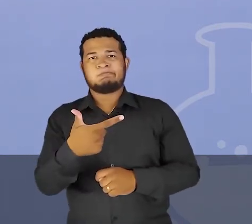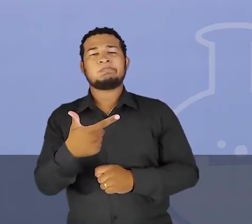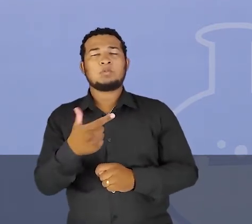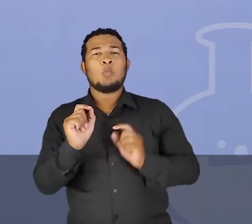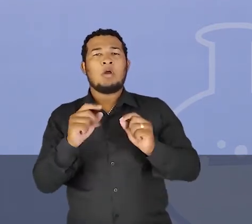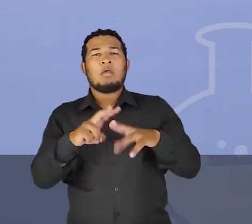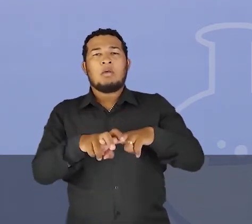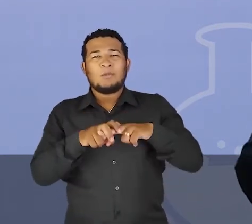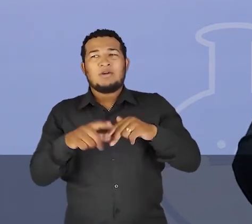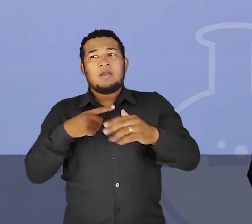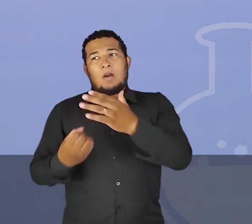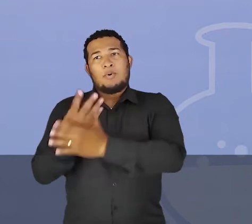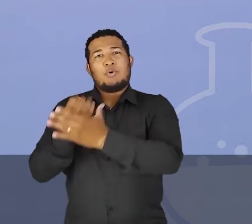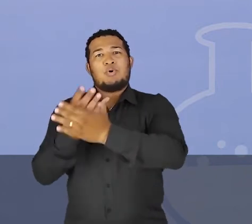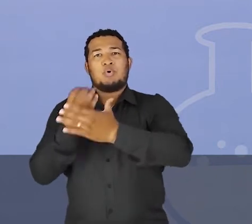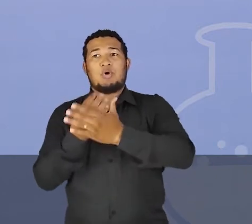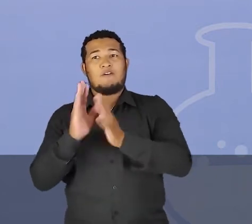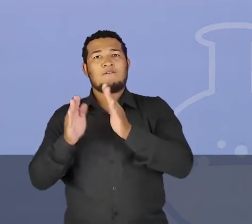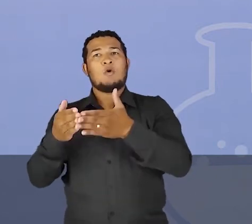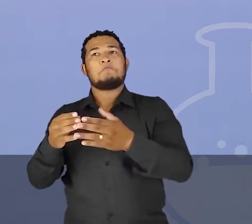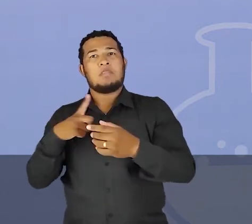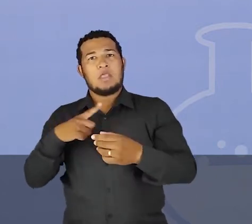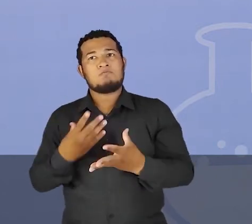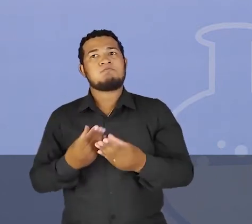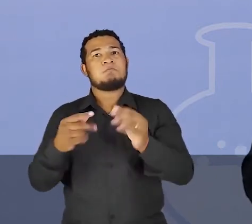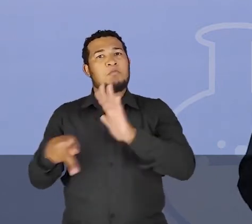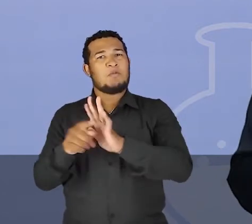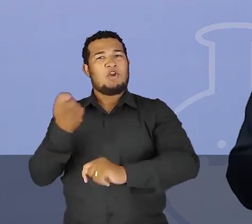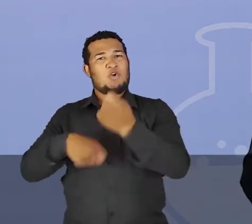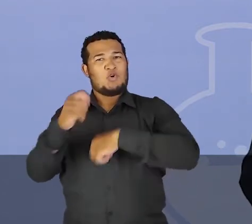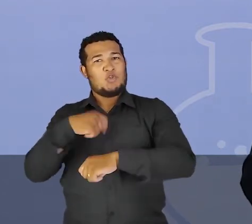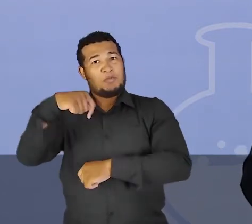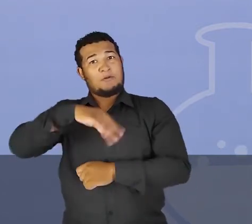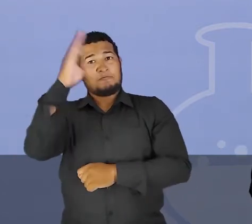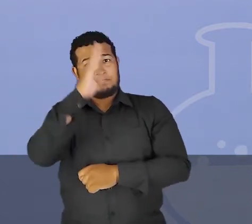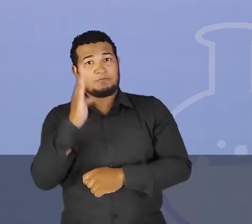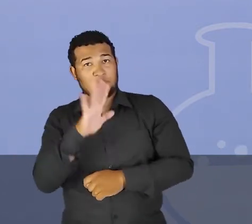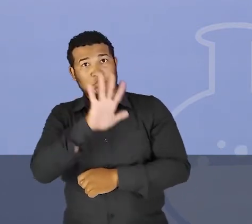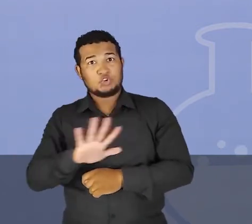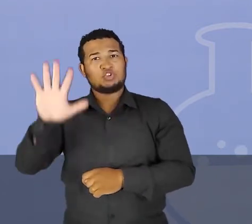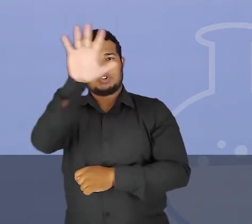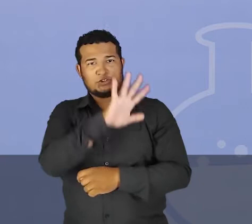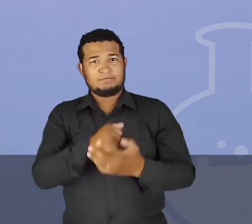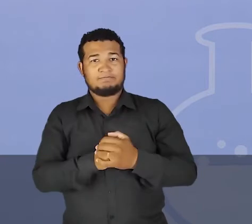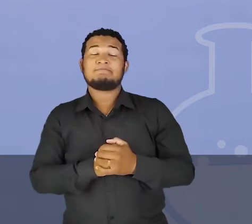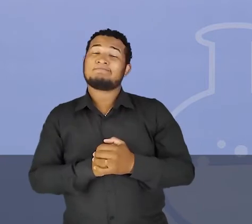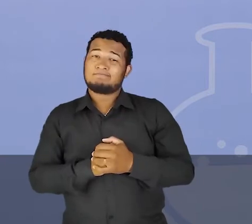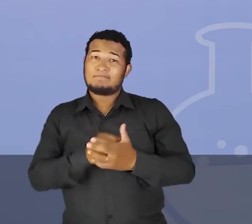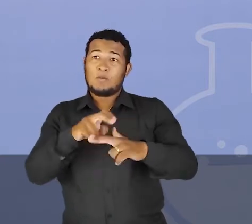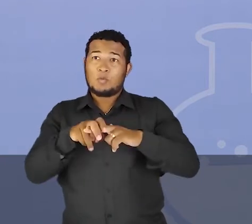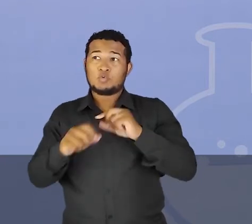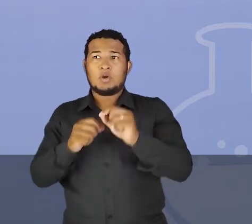uma produção, né, mais vantajosa para a economia brasileira como um todo, né? Então, os créditos